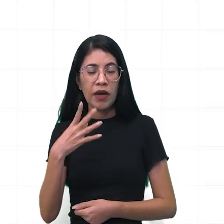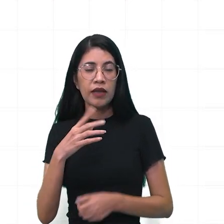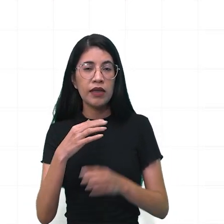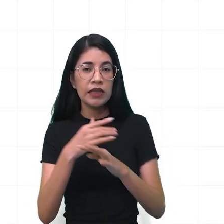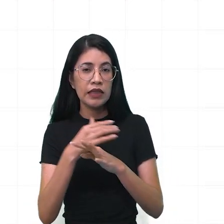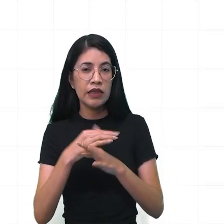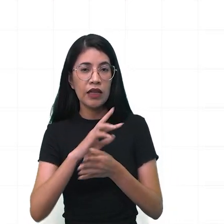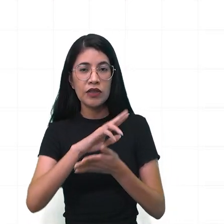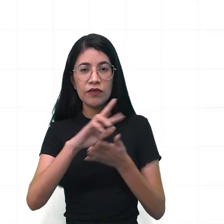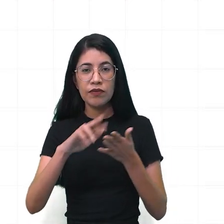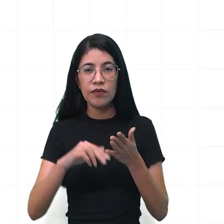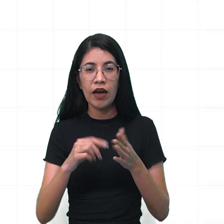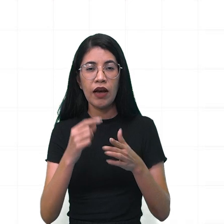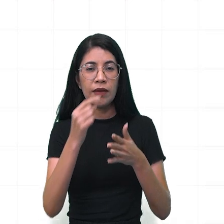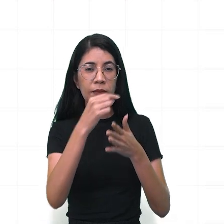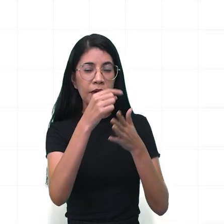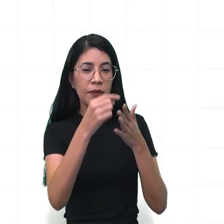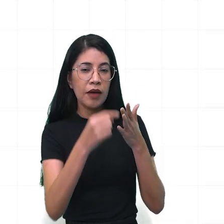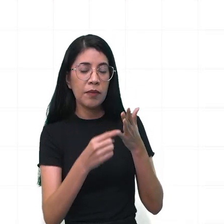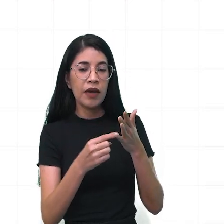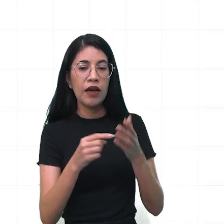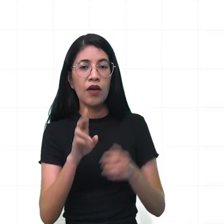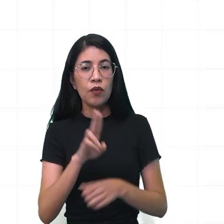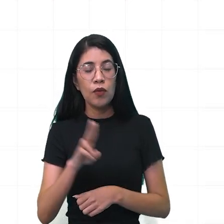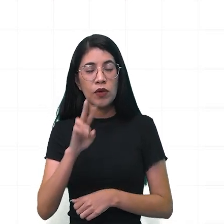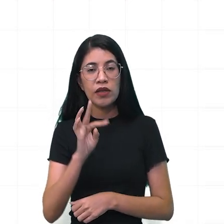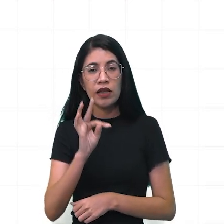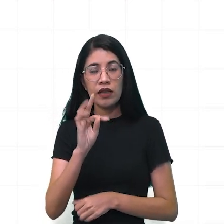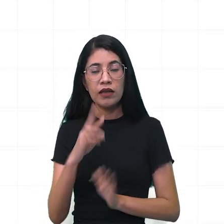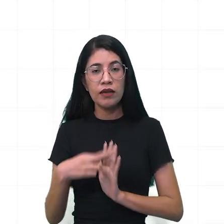de São Joaquim, que é indicado pela letra T.